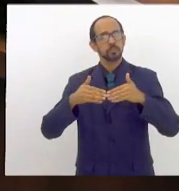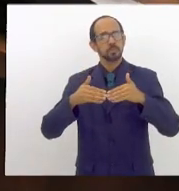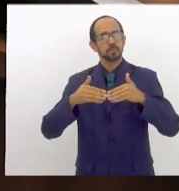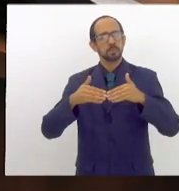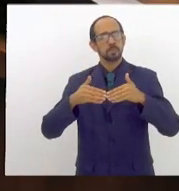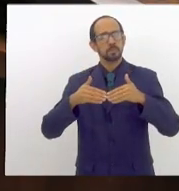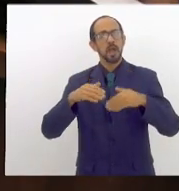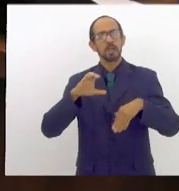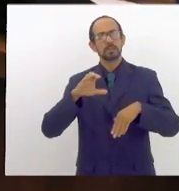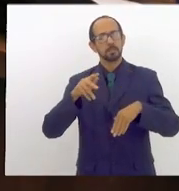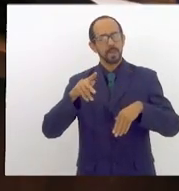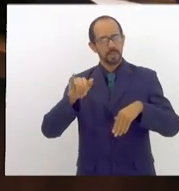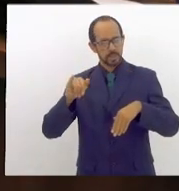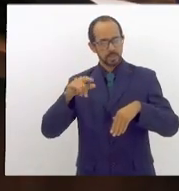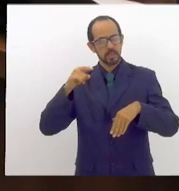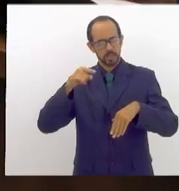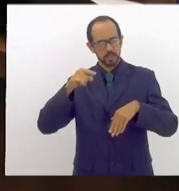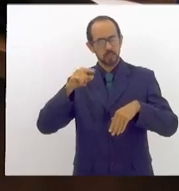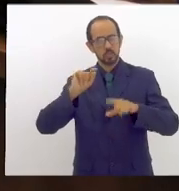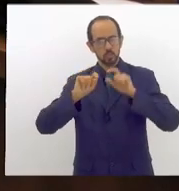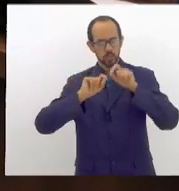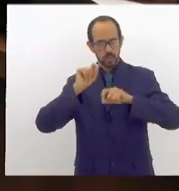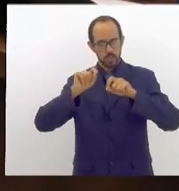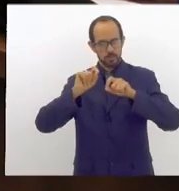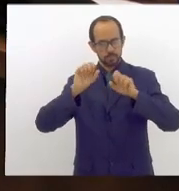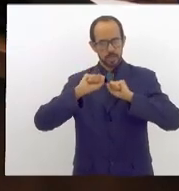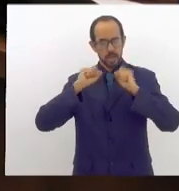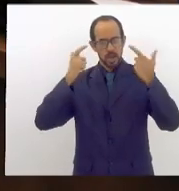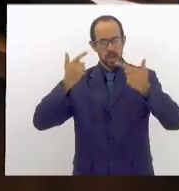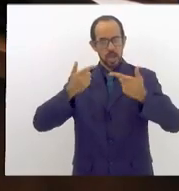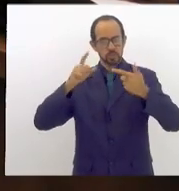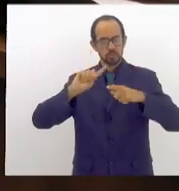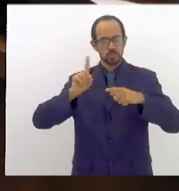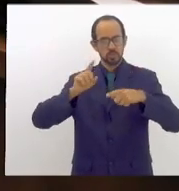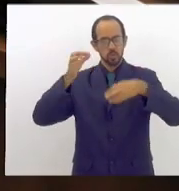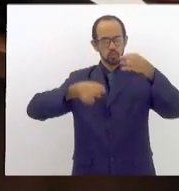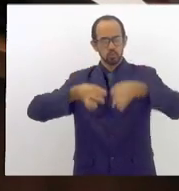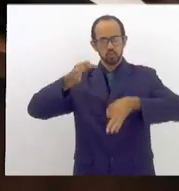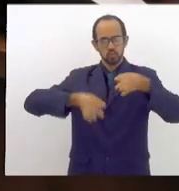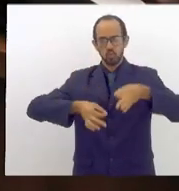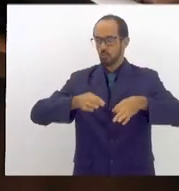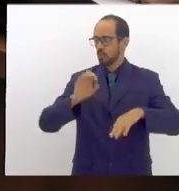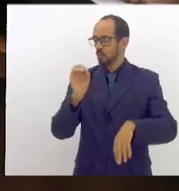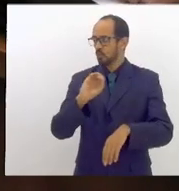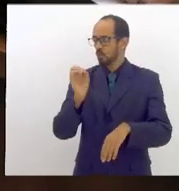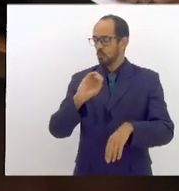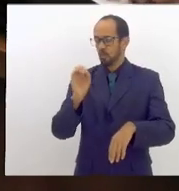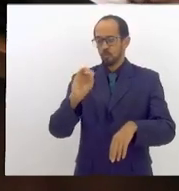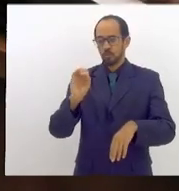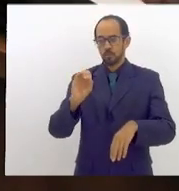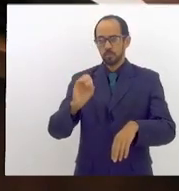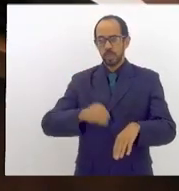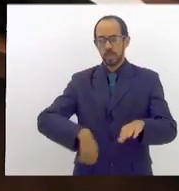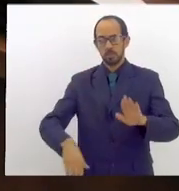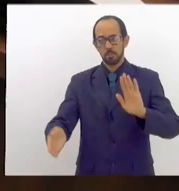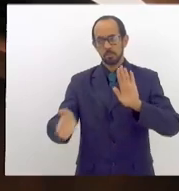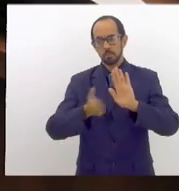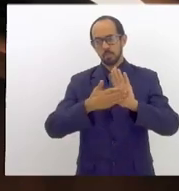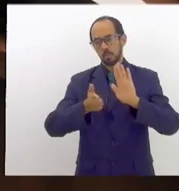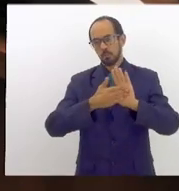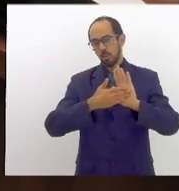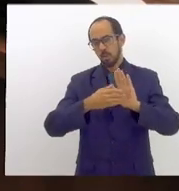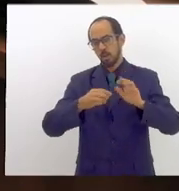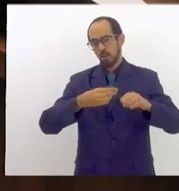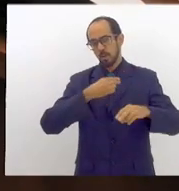CPI a Assembleia Legislativa não julga ninguém ela propõe ao Ministério